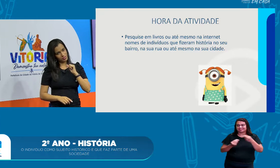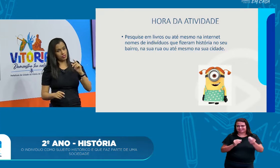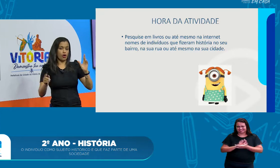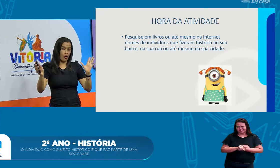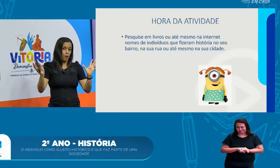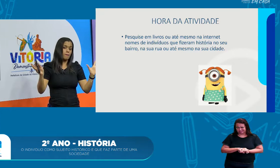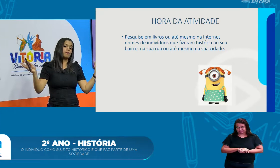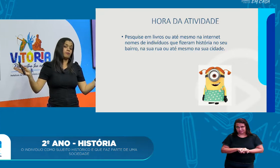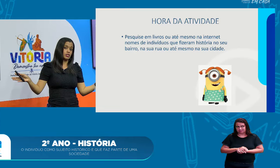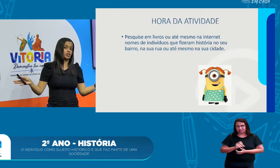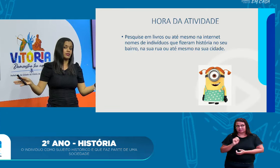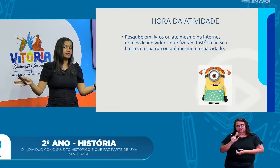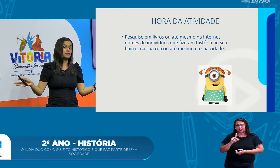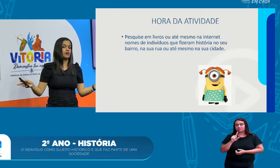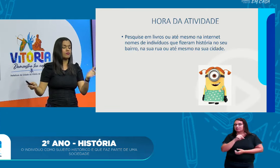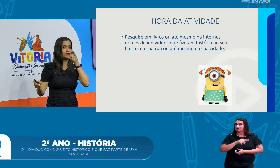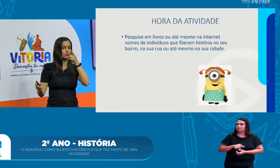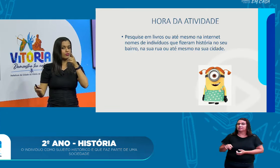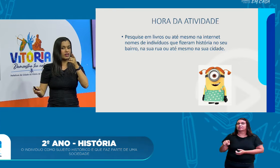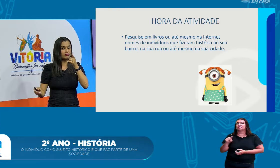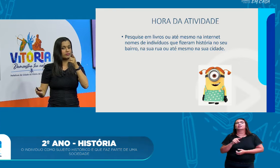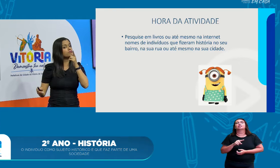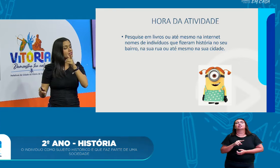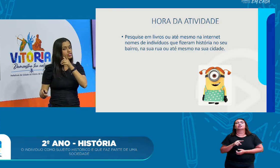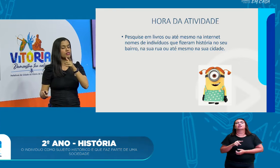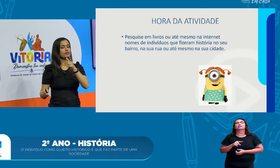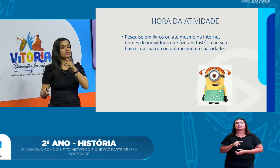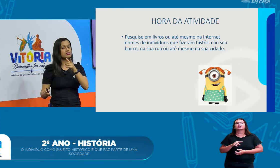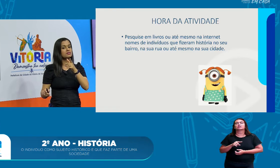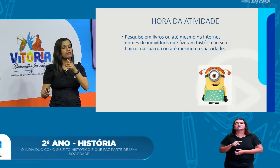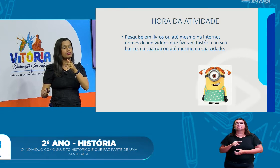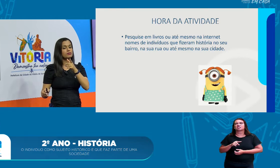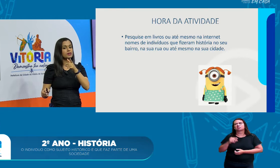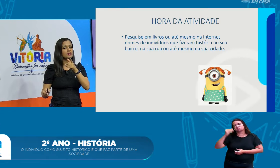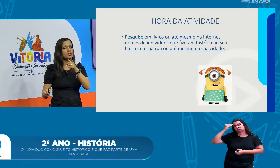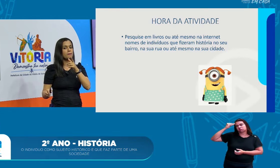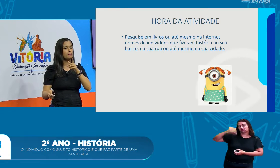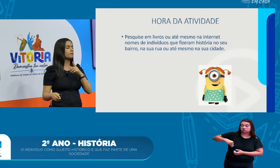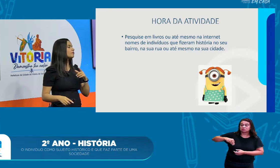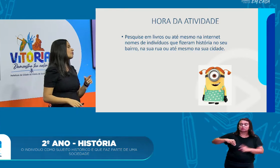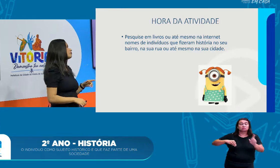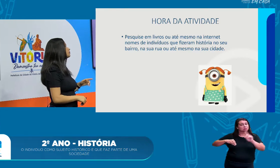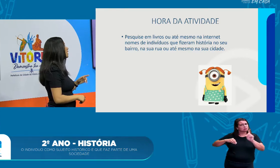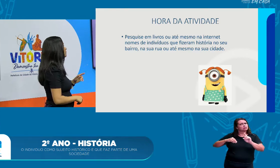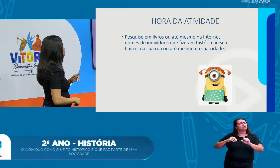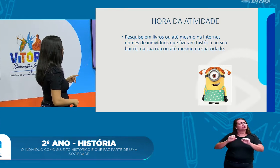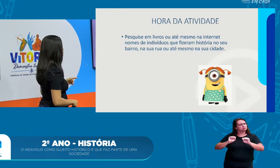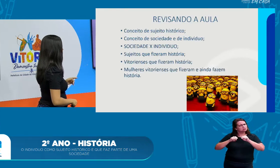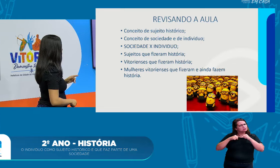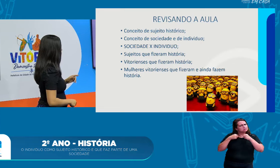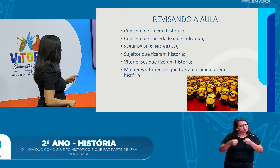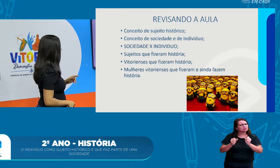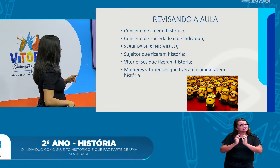pra vocês. Ó, preste atenção, não vai deixar de fazer esse desafio, beleza? Vamos lá.